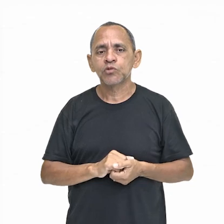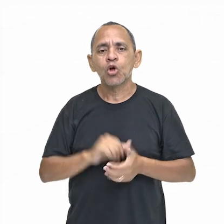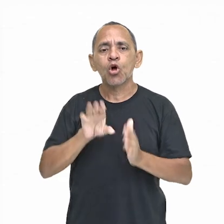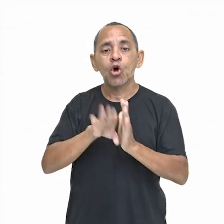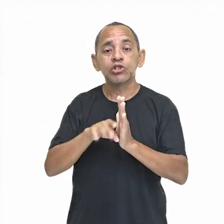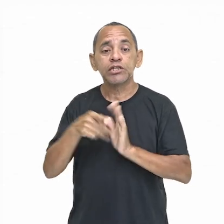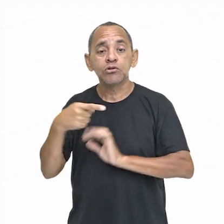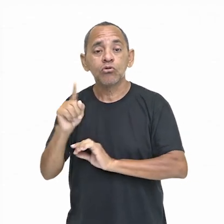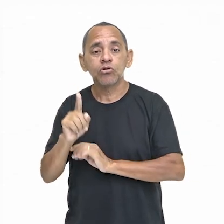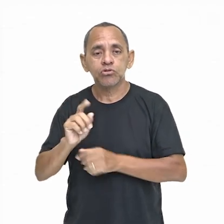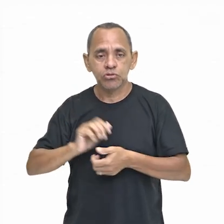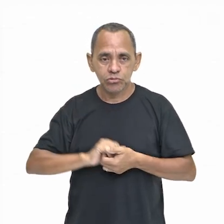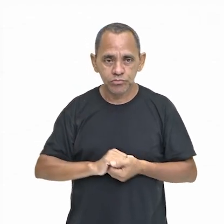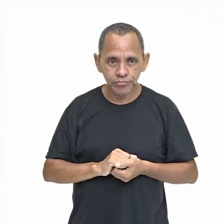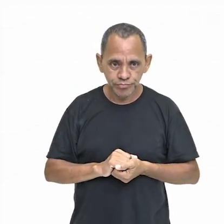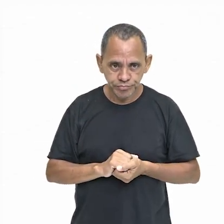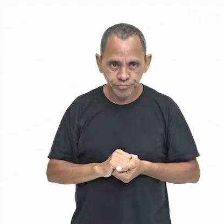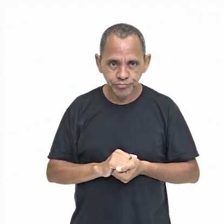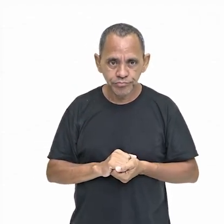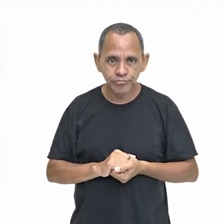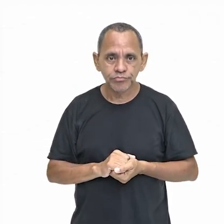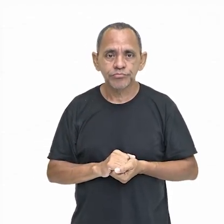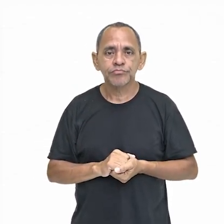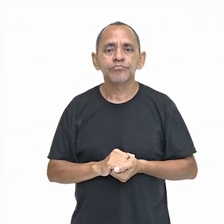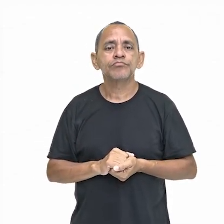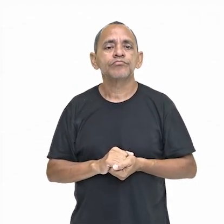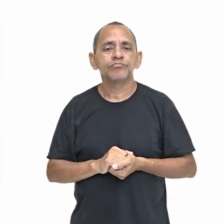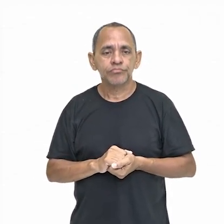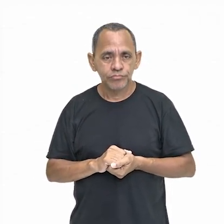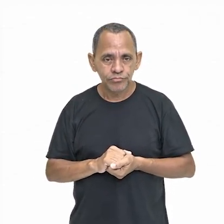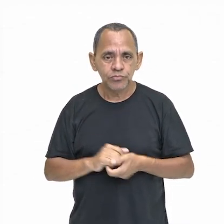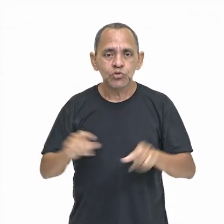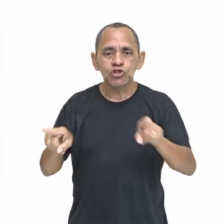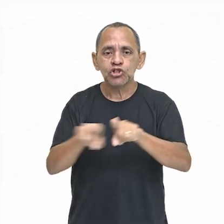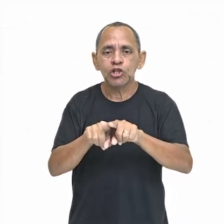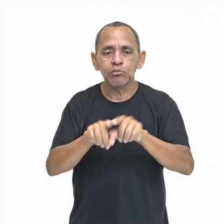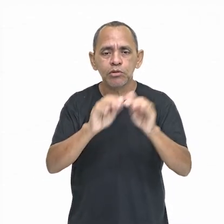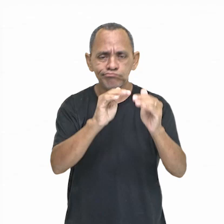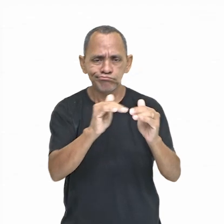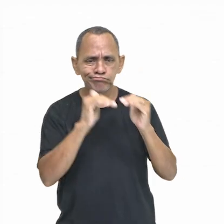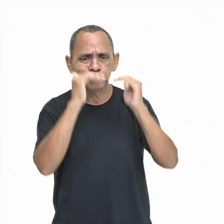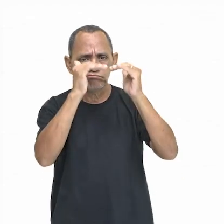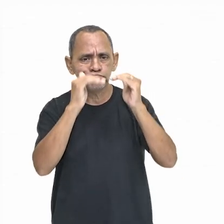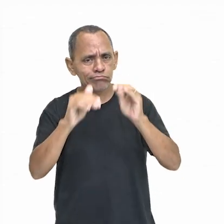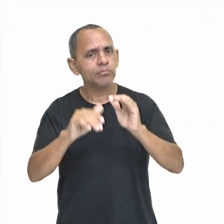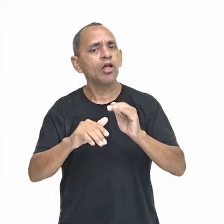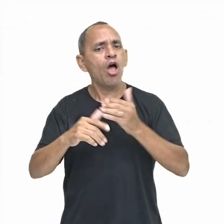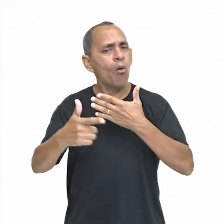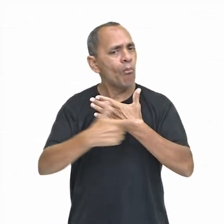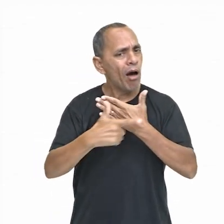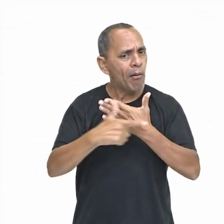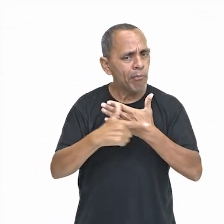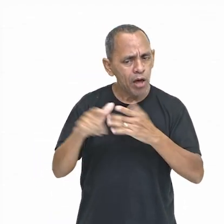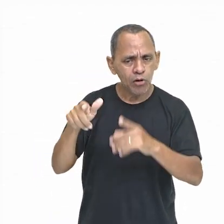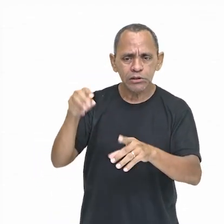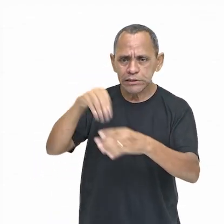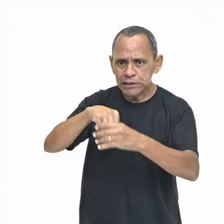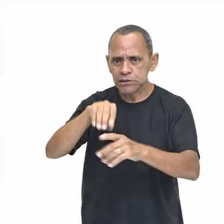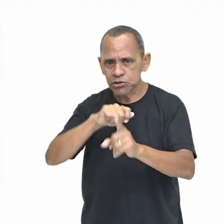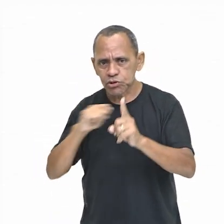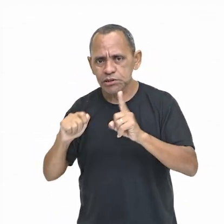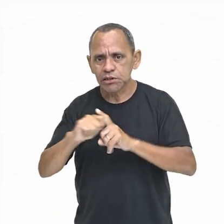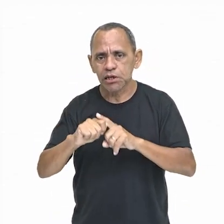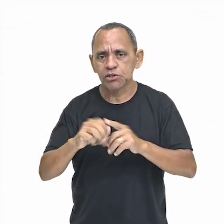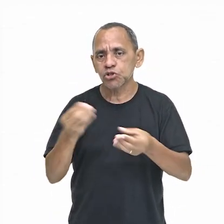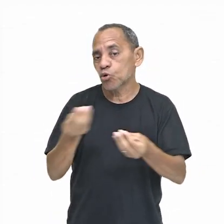conceito que é chamado de status e papéis sociais, né? A sociologia